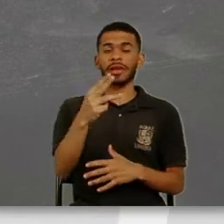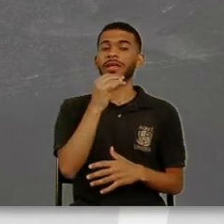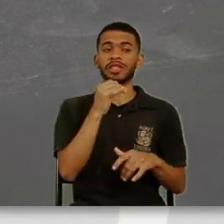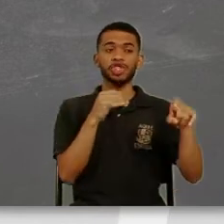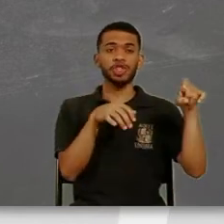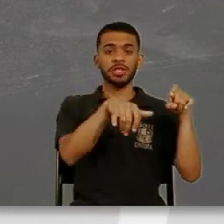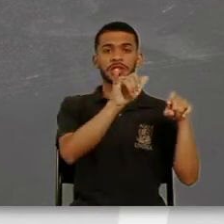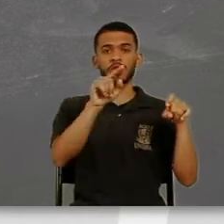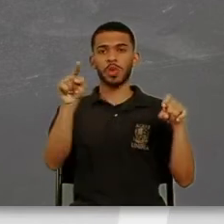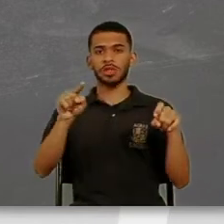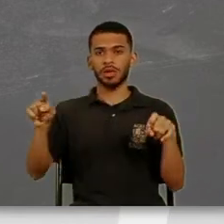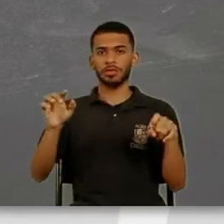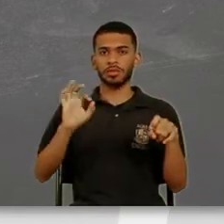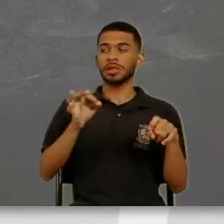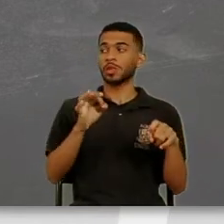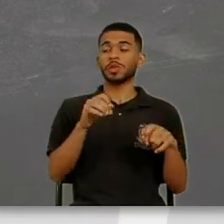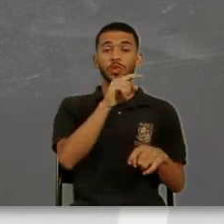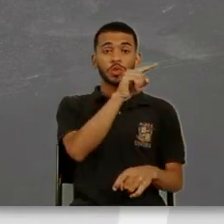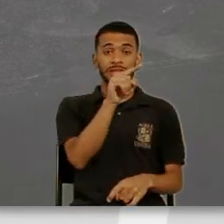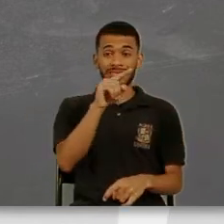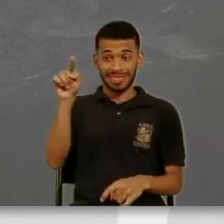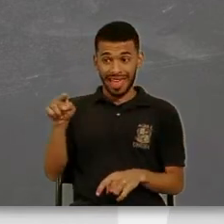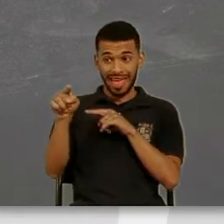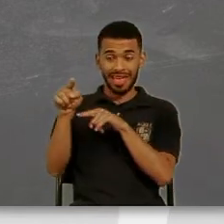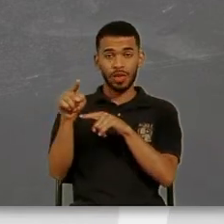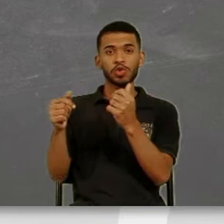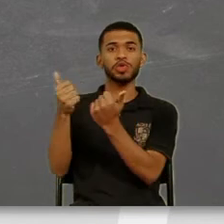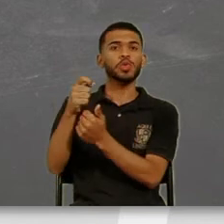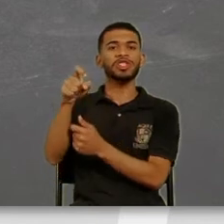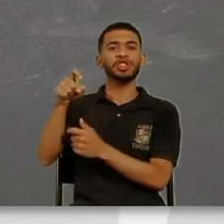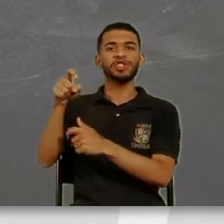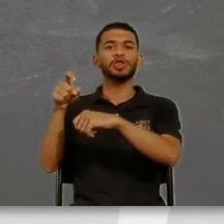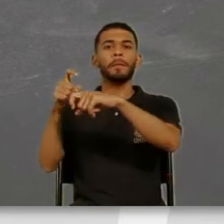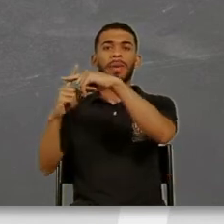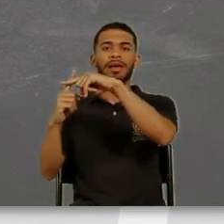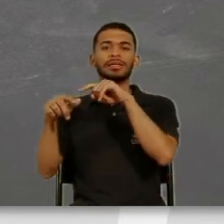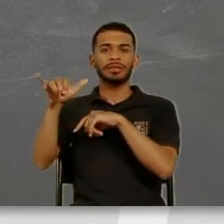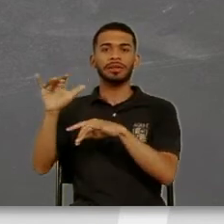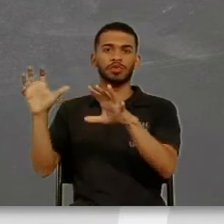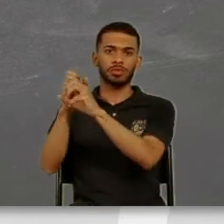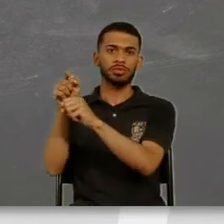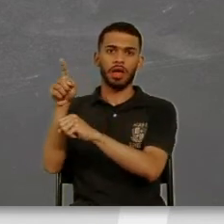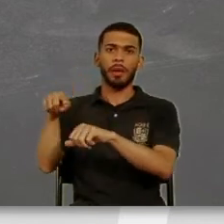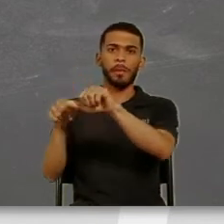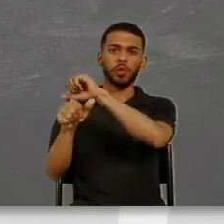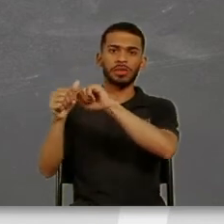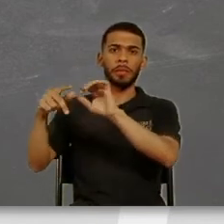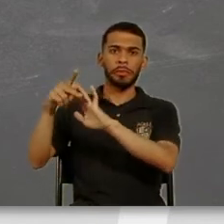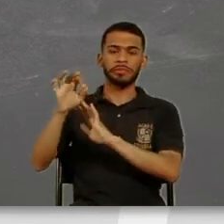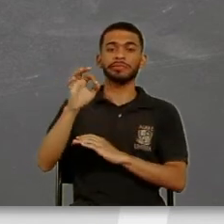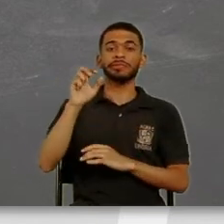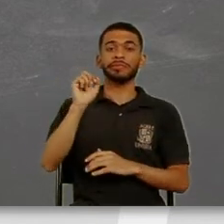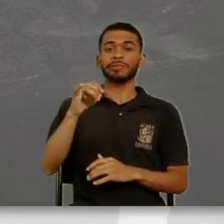y, z. No lugar do z, eu vou ter x mais y, sendo essa a transformação. Se